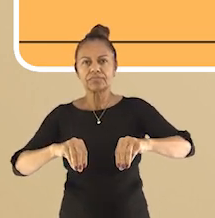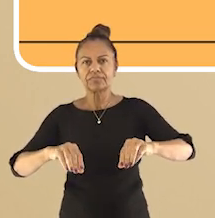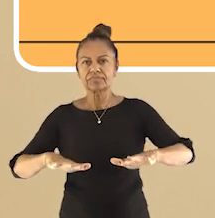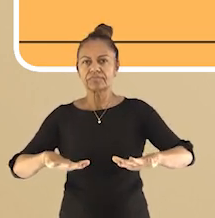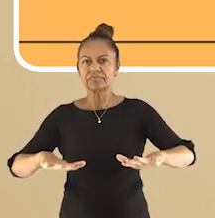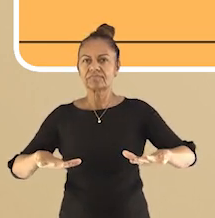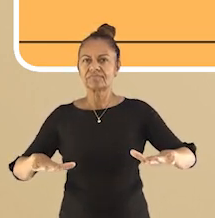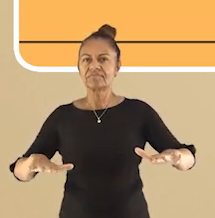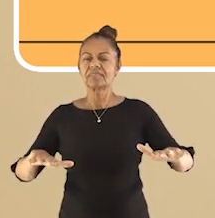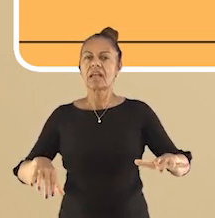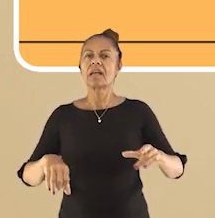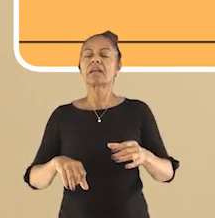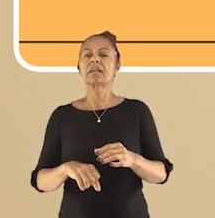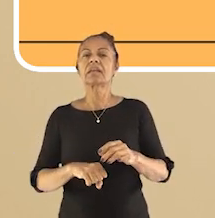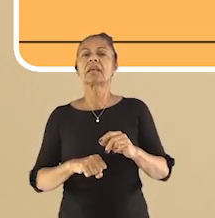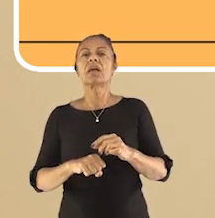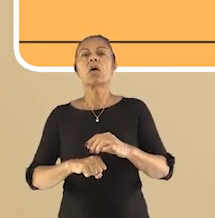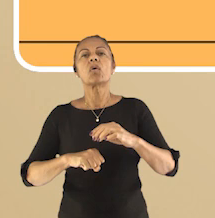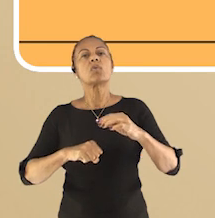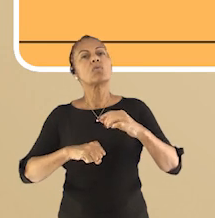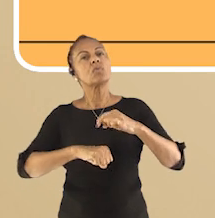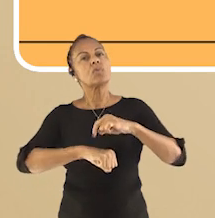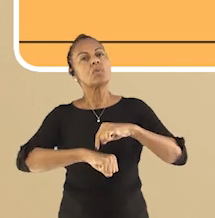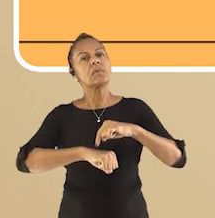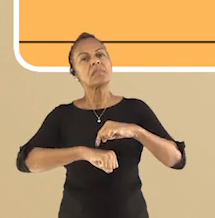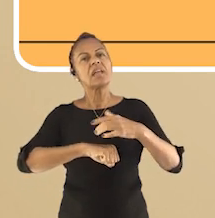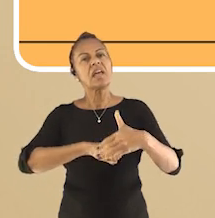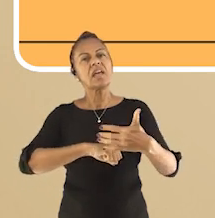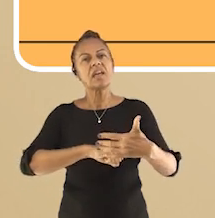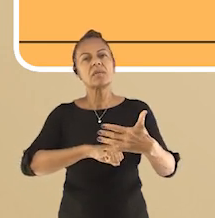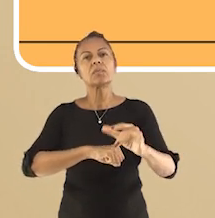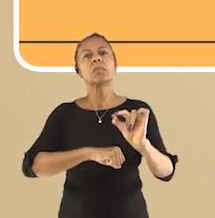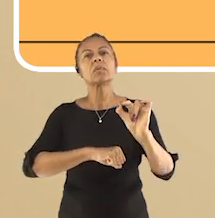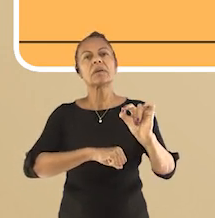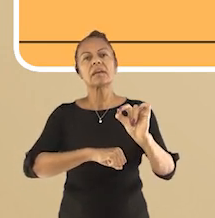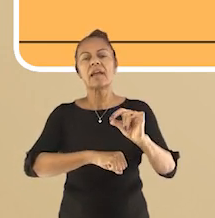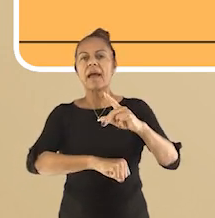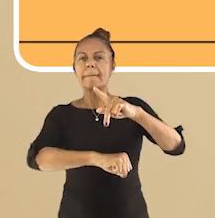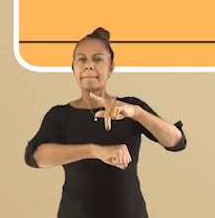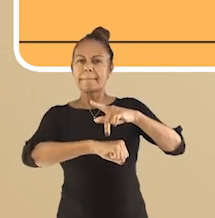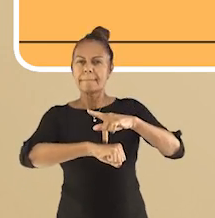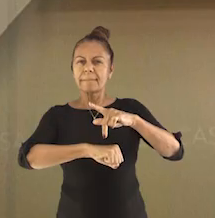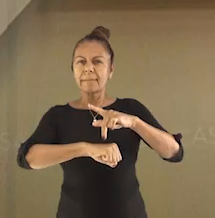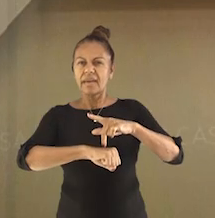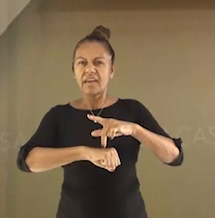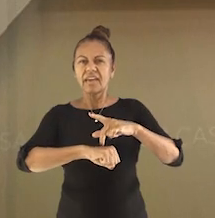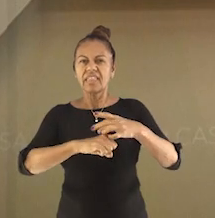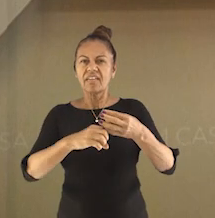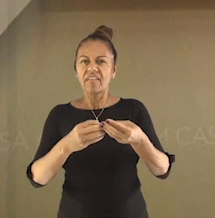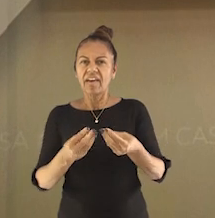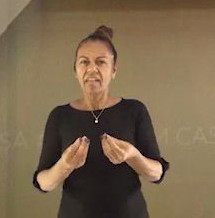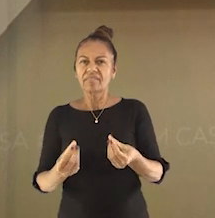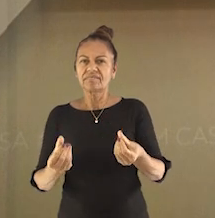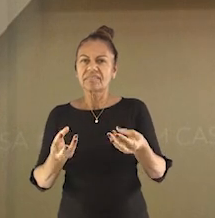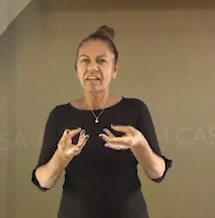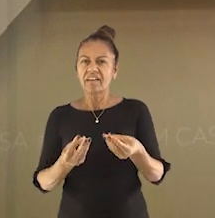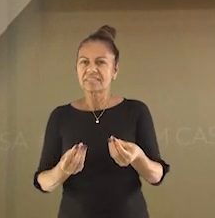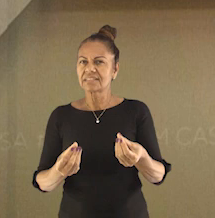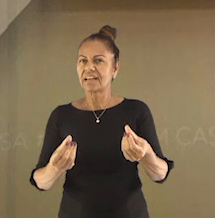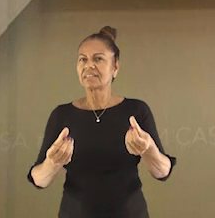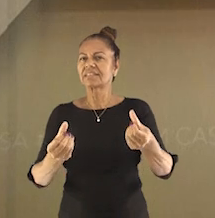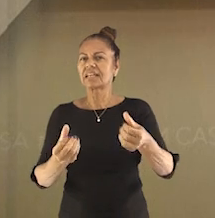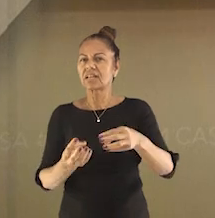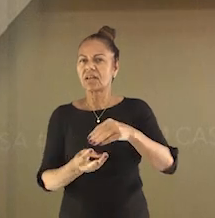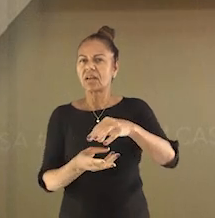ocasionada pelo intemperismo que ao longo do tempo desgasta as rochas. E o que isso